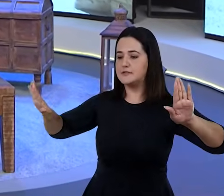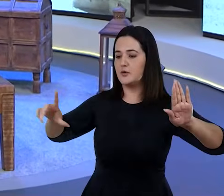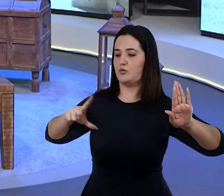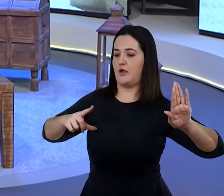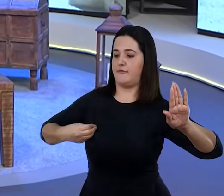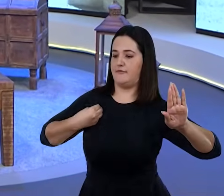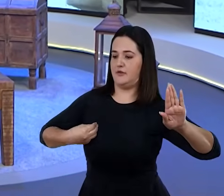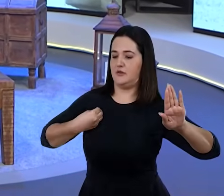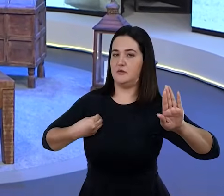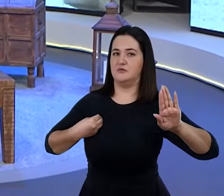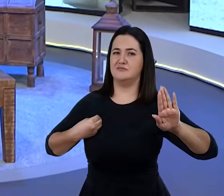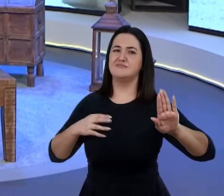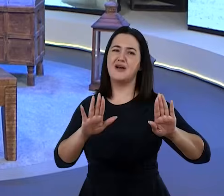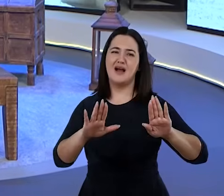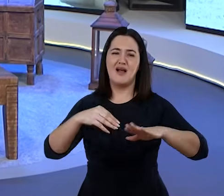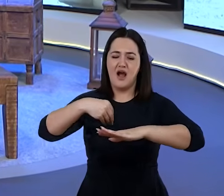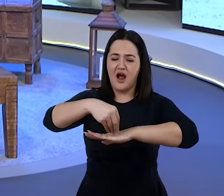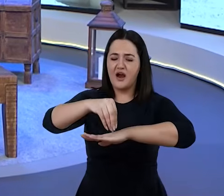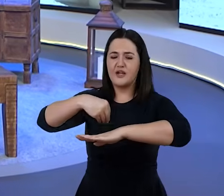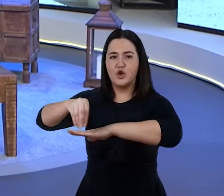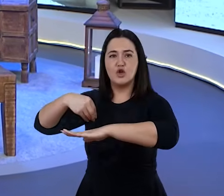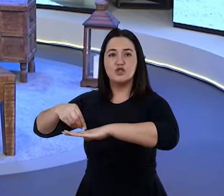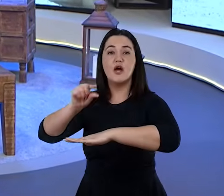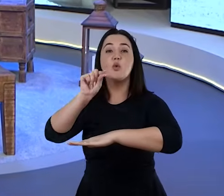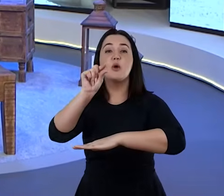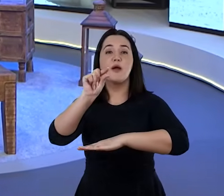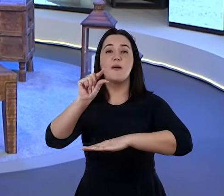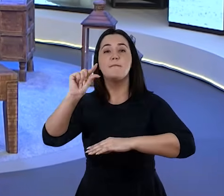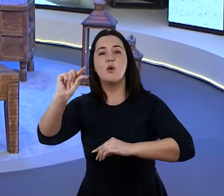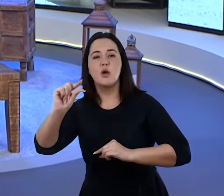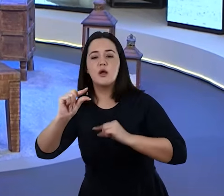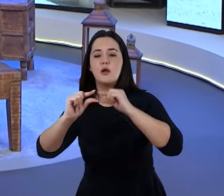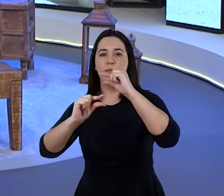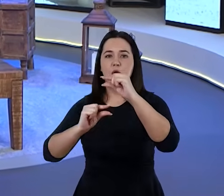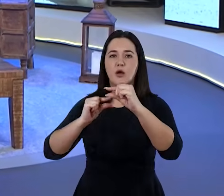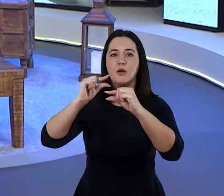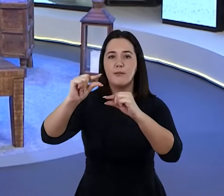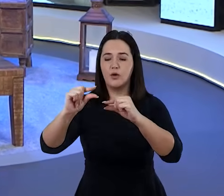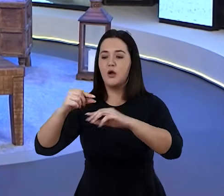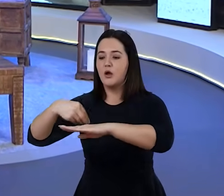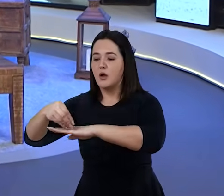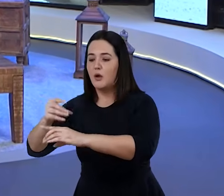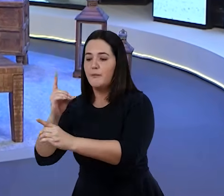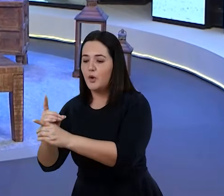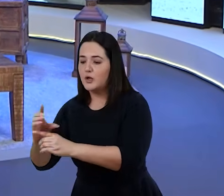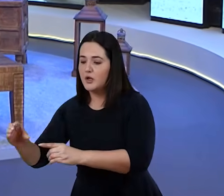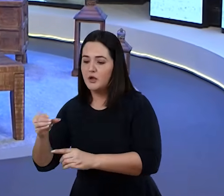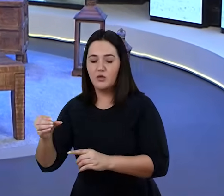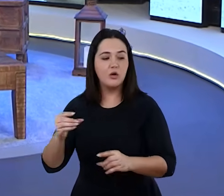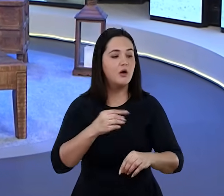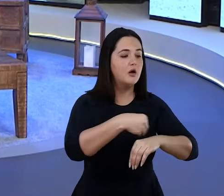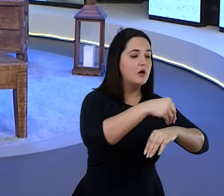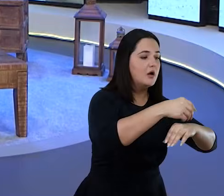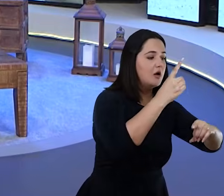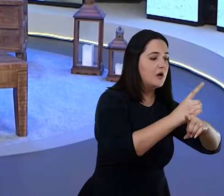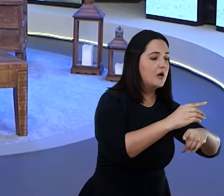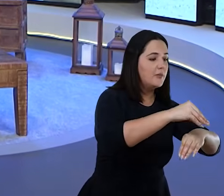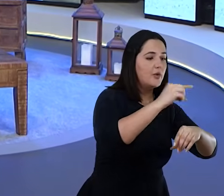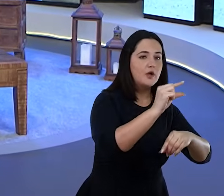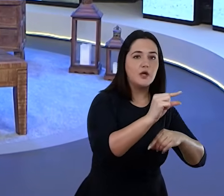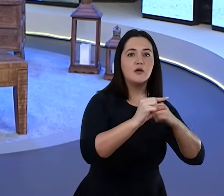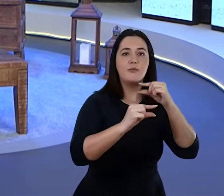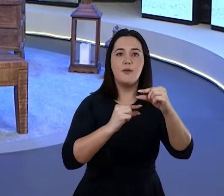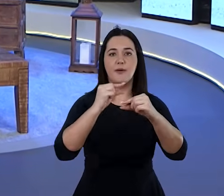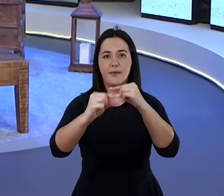esteve e destruiu. Mas a arqueologia é feita de fragmentos de história, fragmentos que apontam para a realidade de fatos,